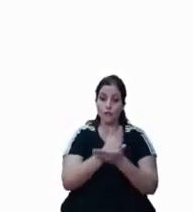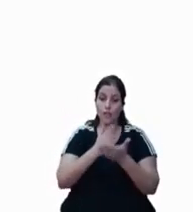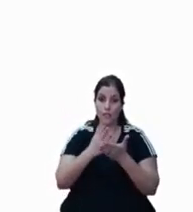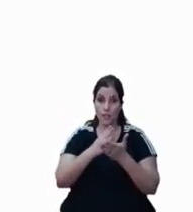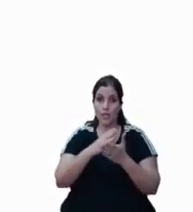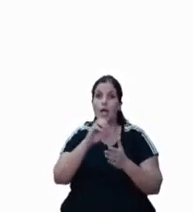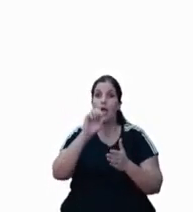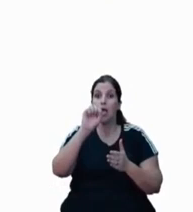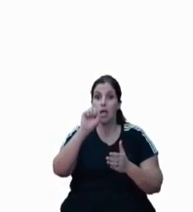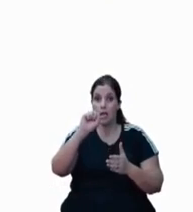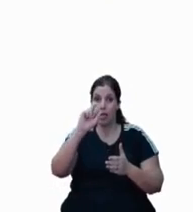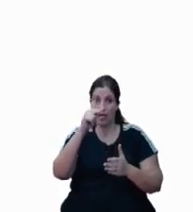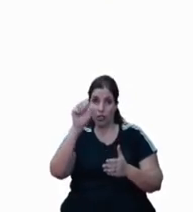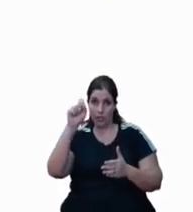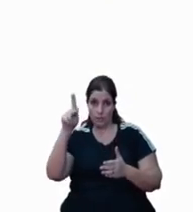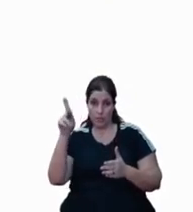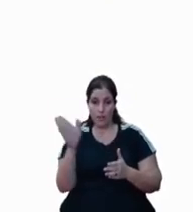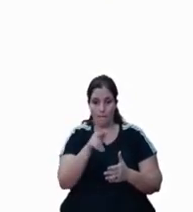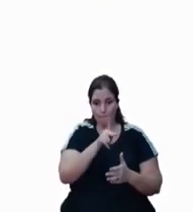E a resposta é geralmente,